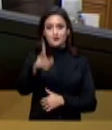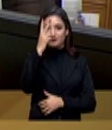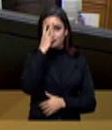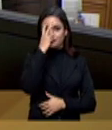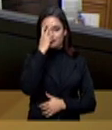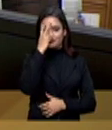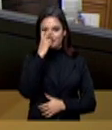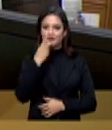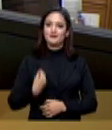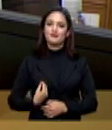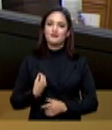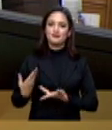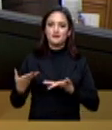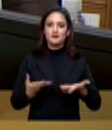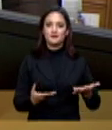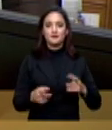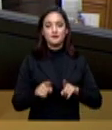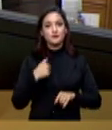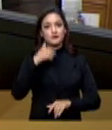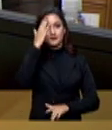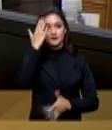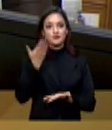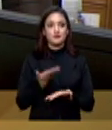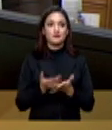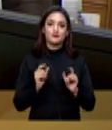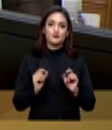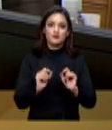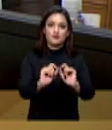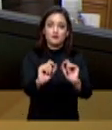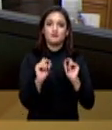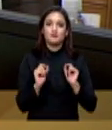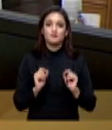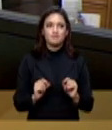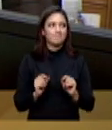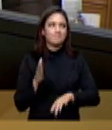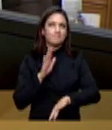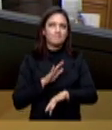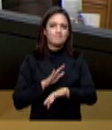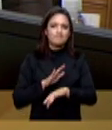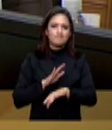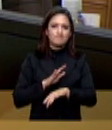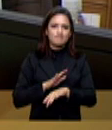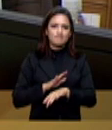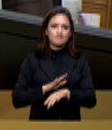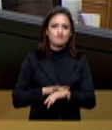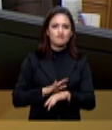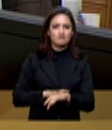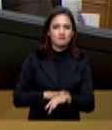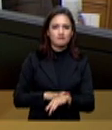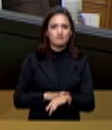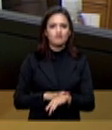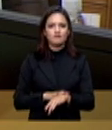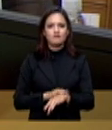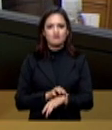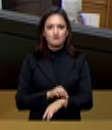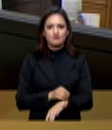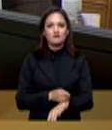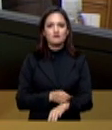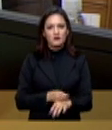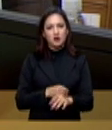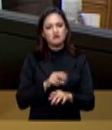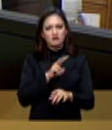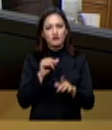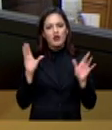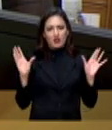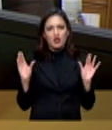creio Senhor presidente que em um tempo não muito elastecido